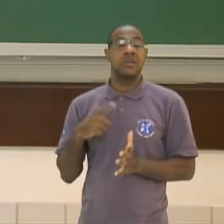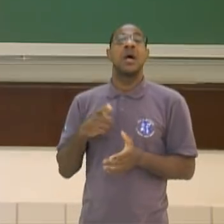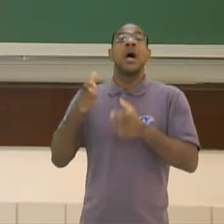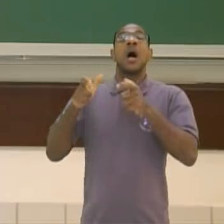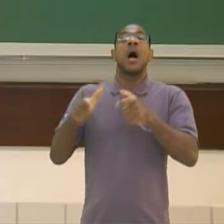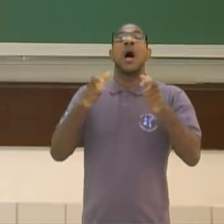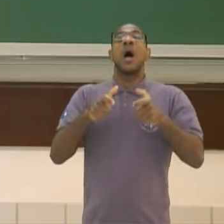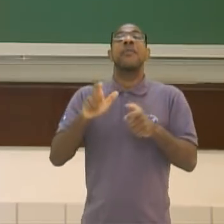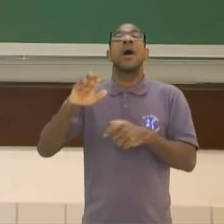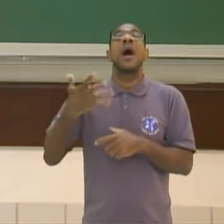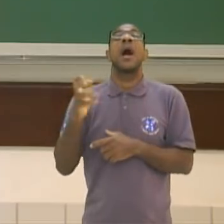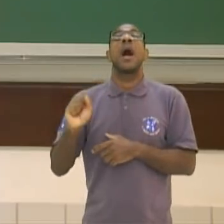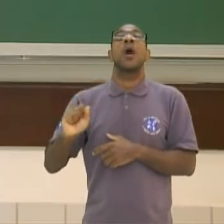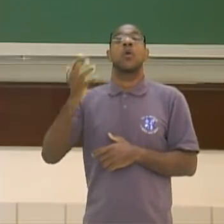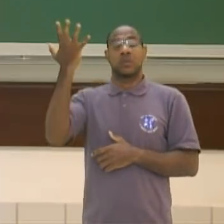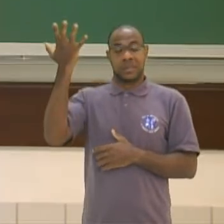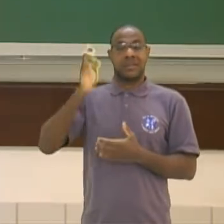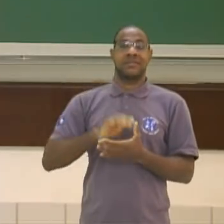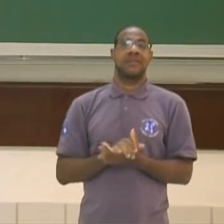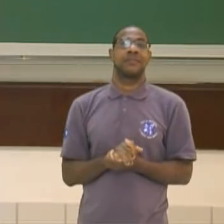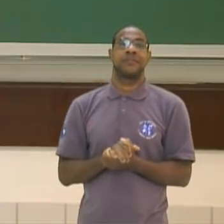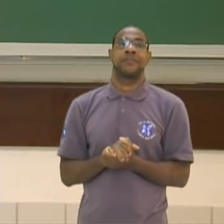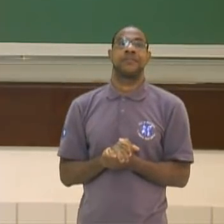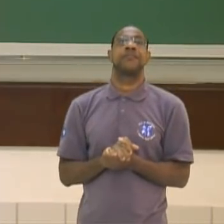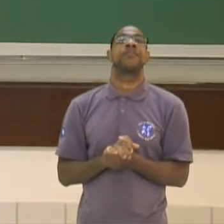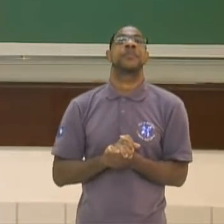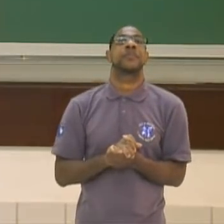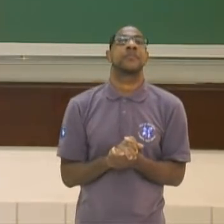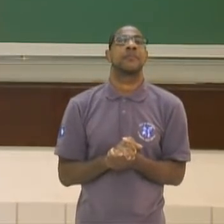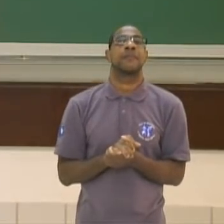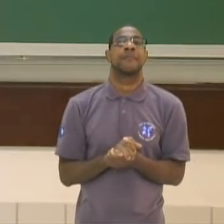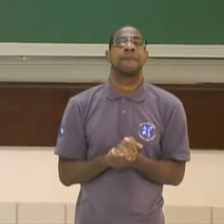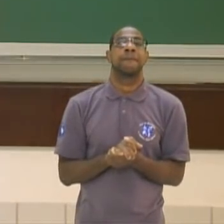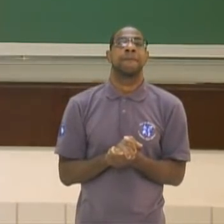região acontece esta função. Vamos adiante?